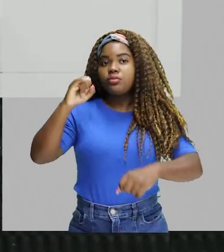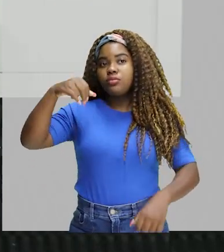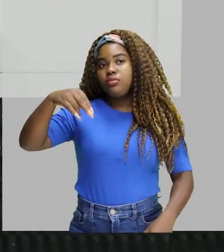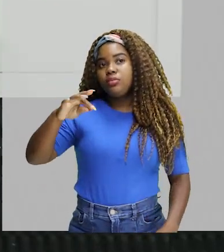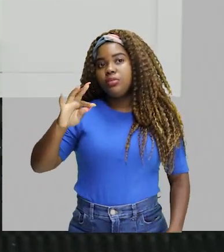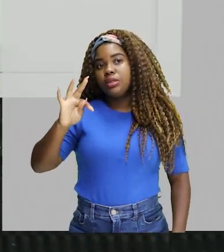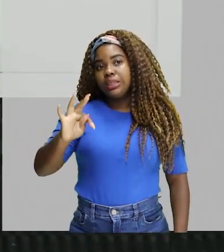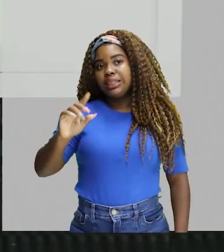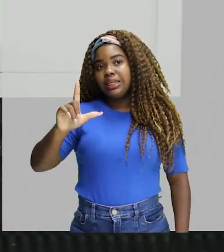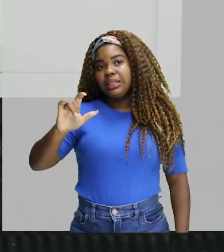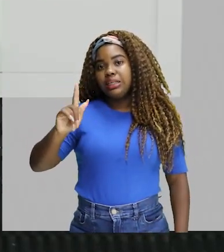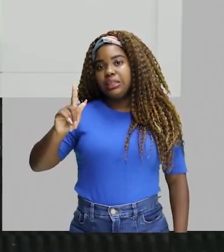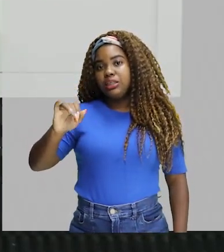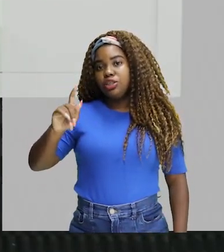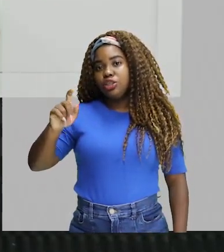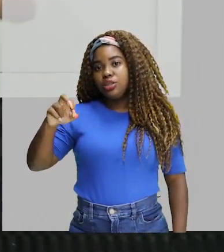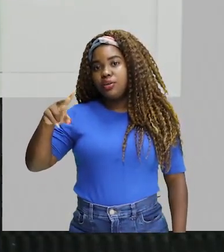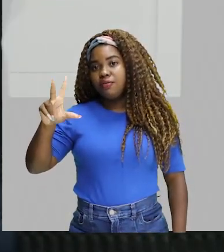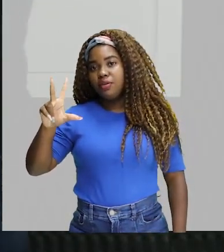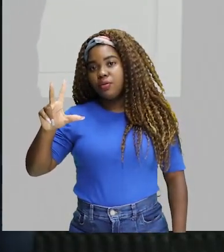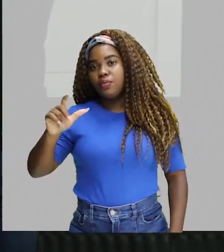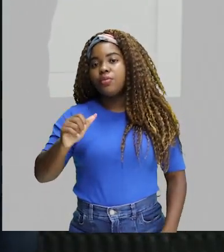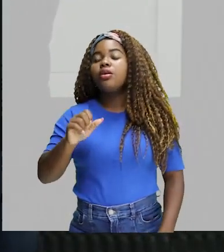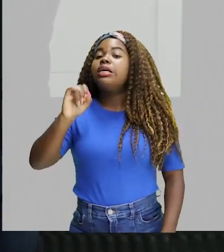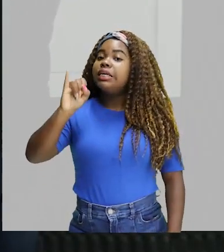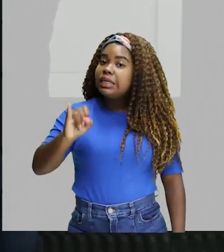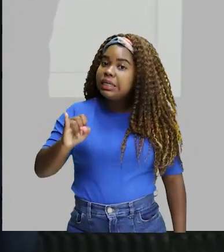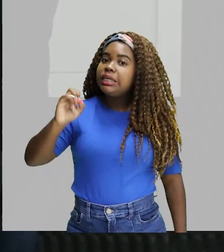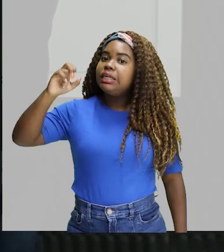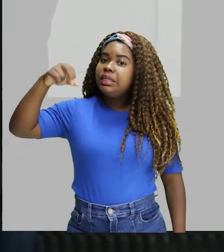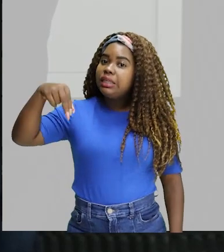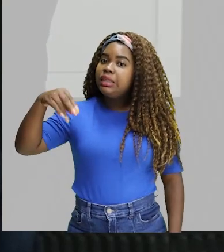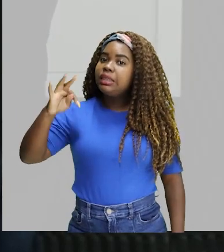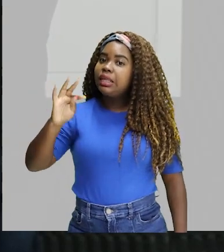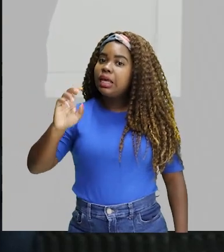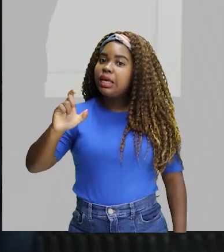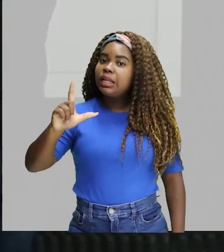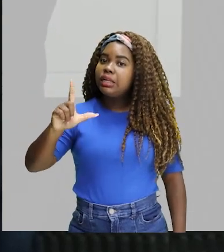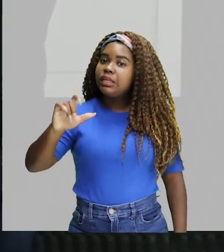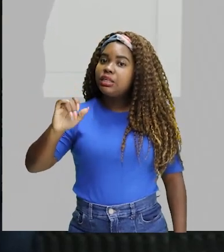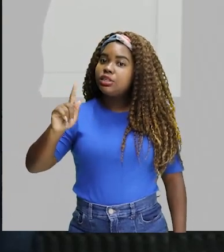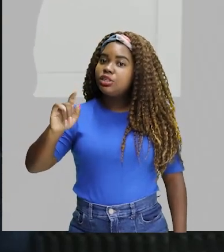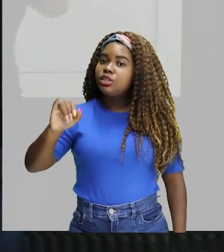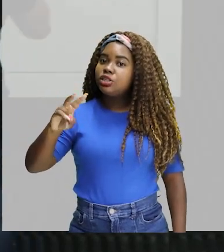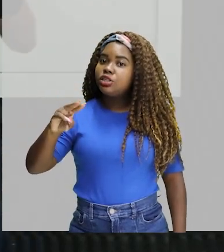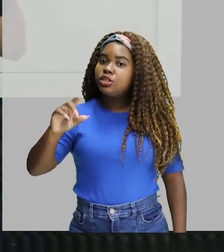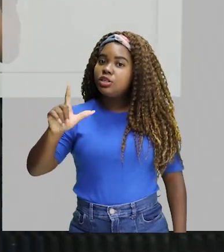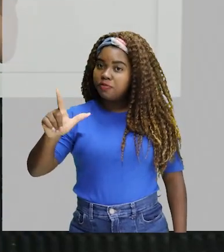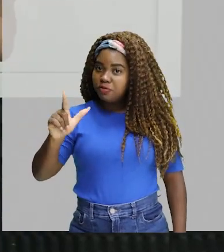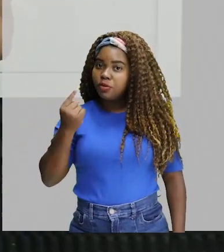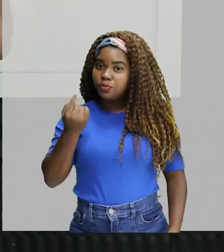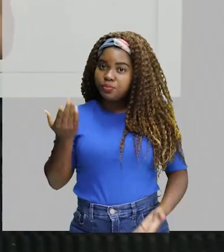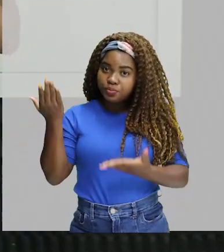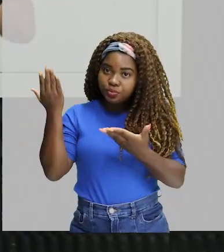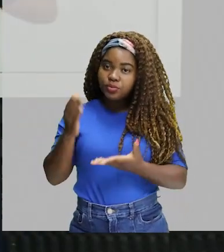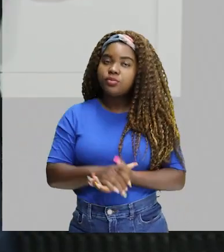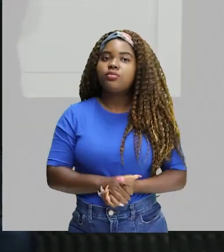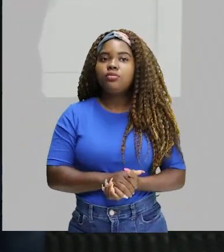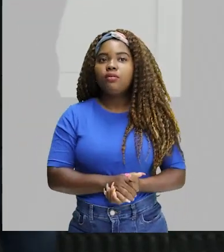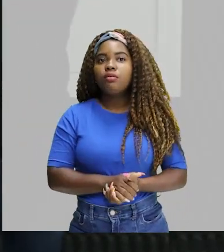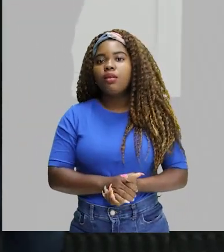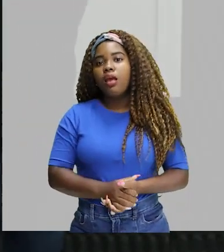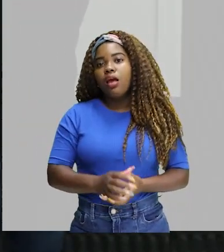da verdade. É o mundo da luz, iluminado pelo sol, o supremo bem,